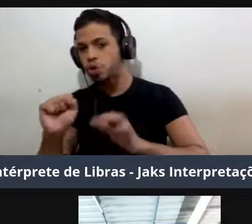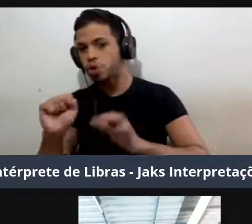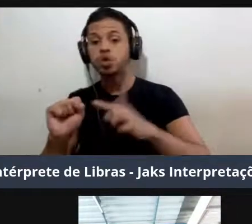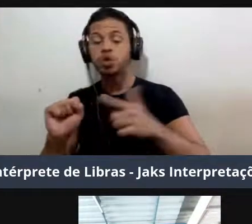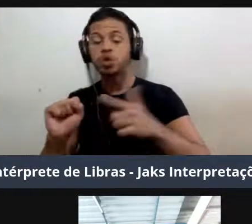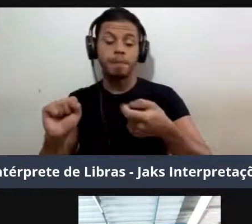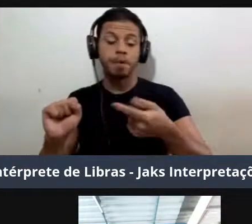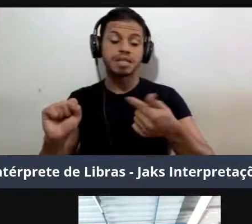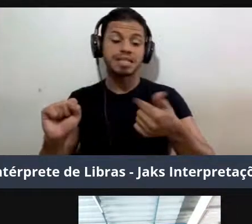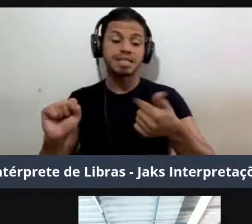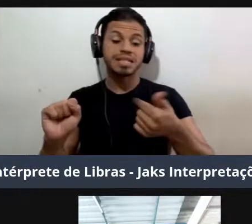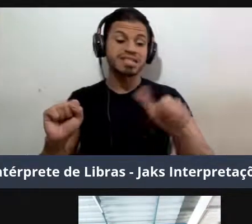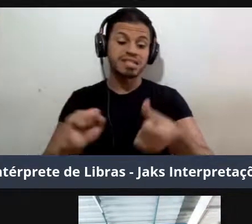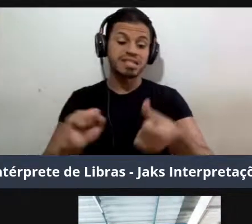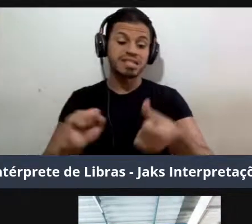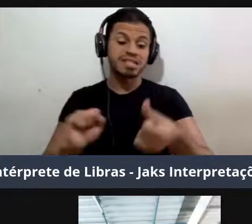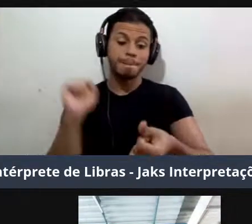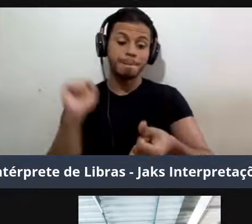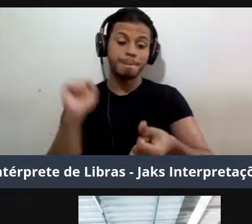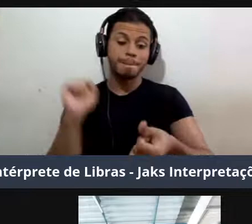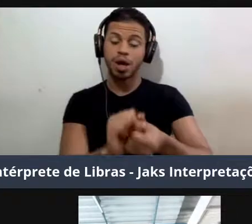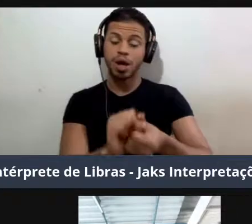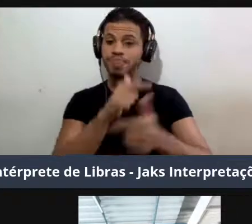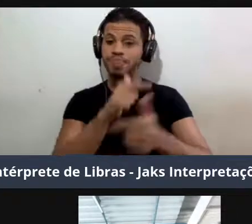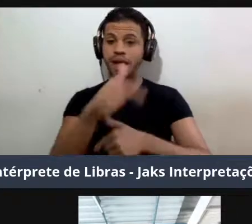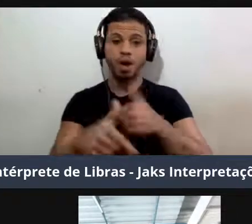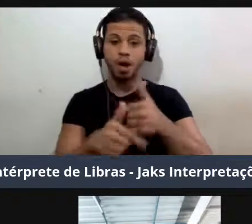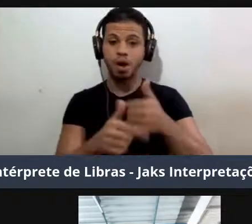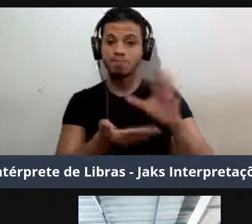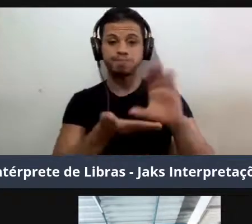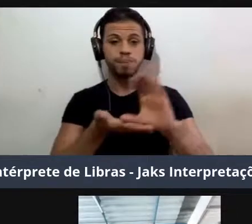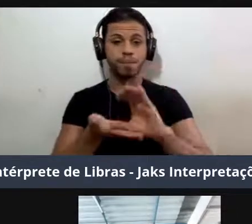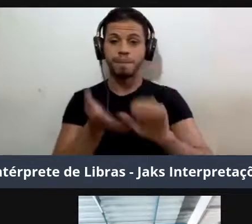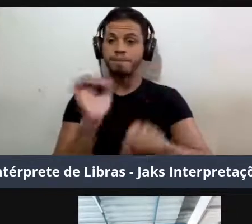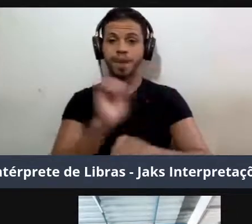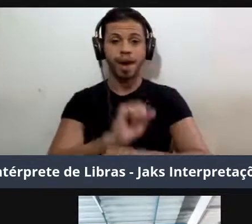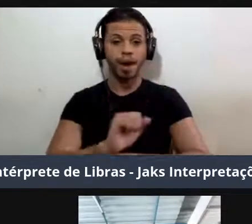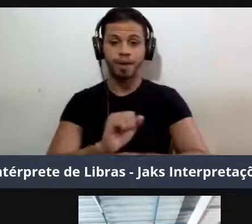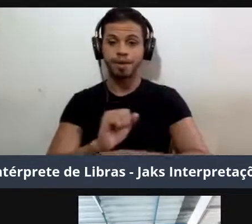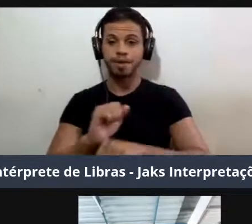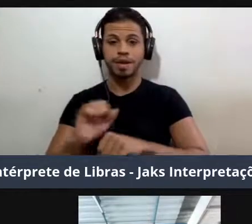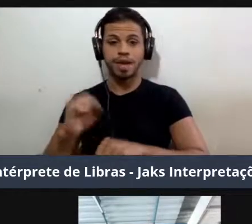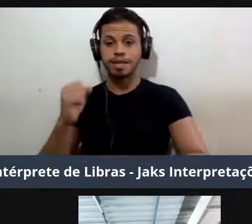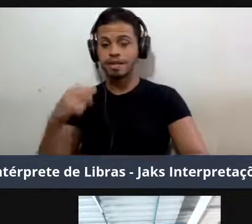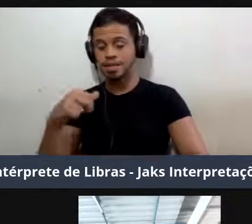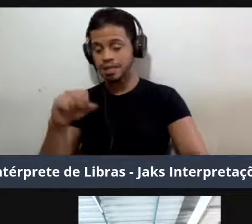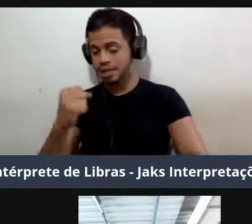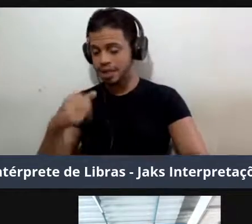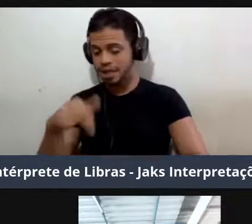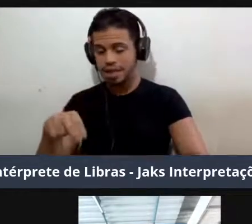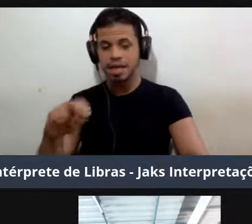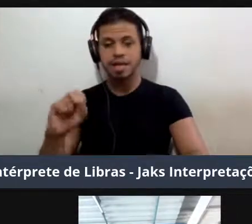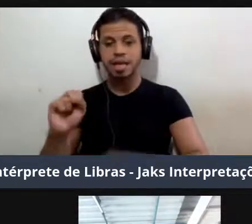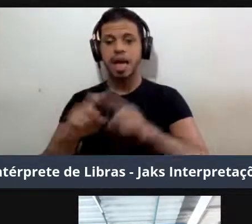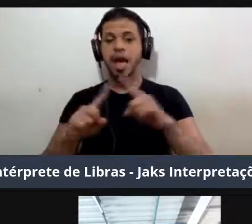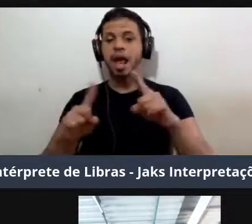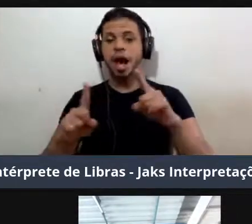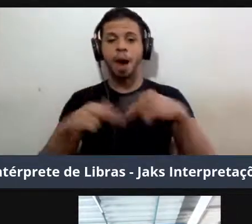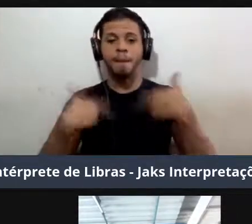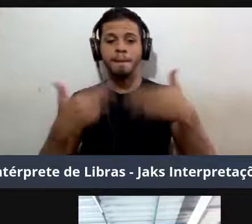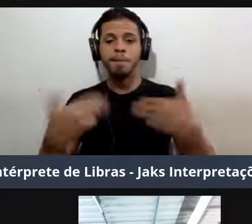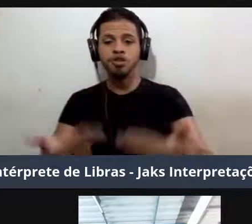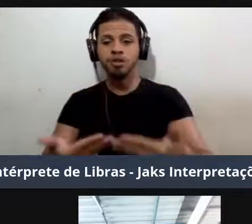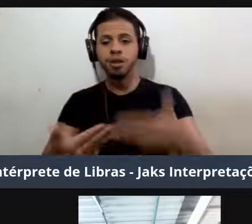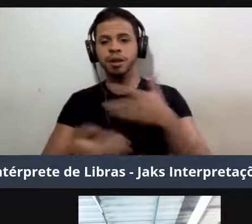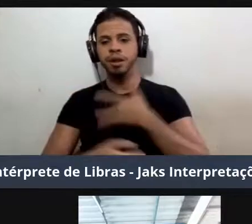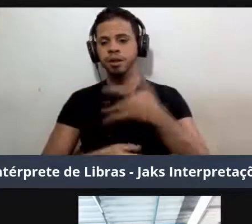tinha dinheiro, não tinha recurso. FNS, que era o projeto do Ministério da Saúde, já tinha sido cortado, então não conseguia. Mas quando